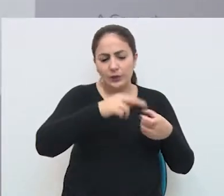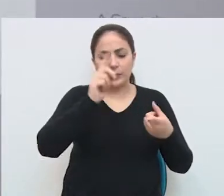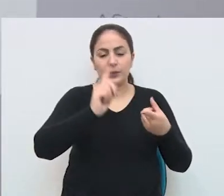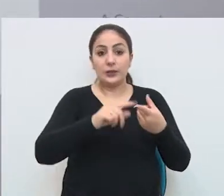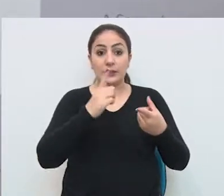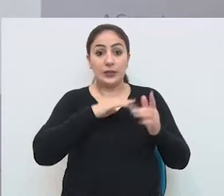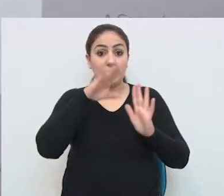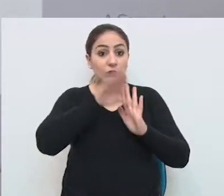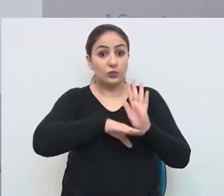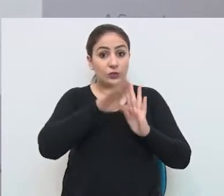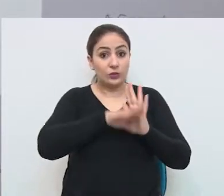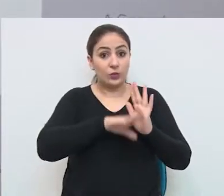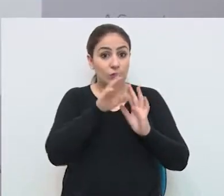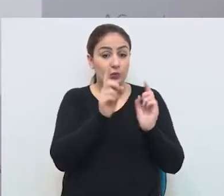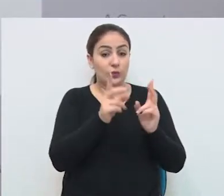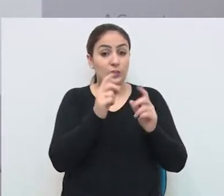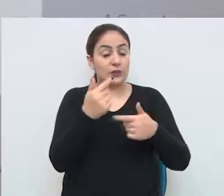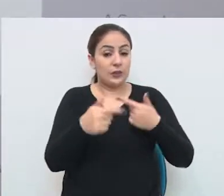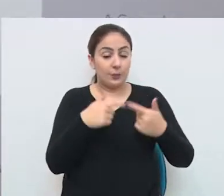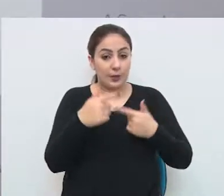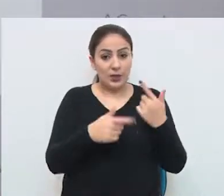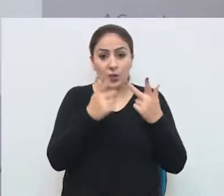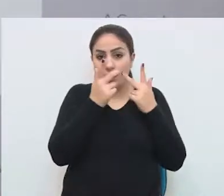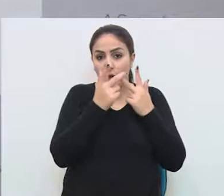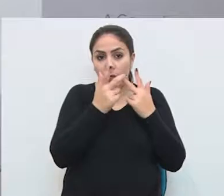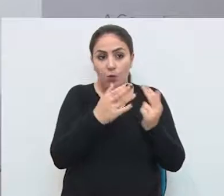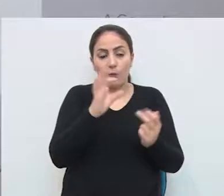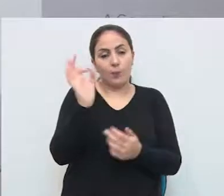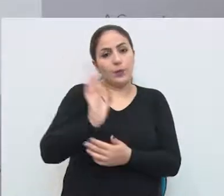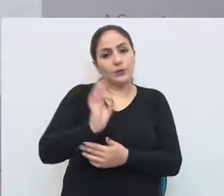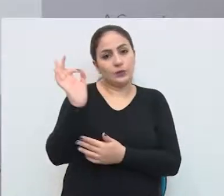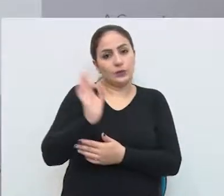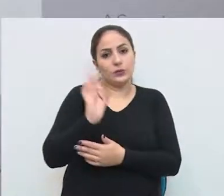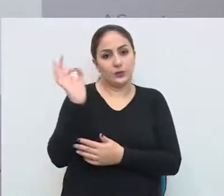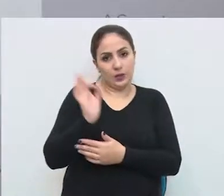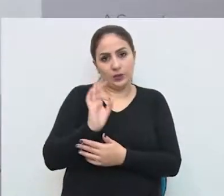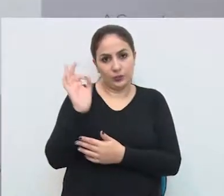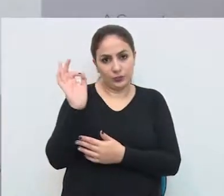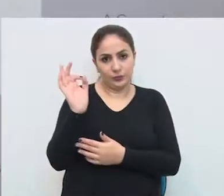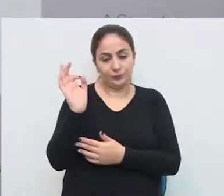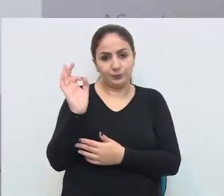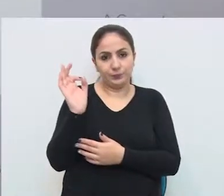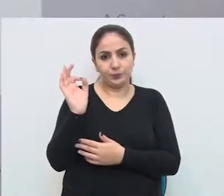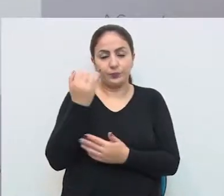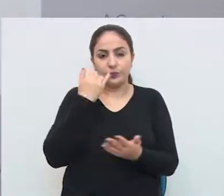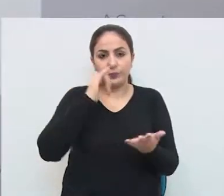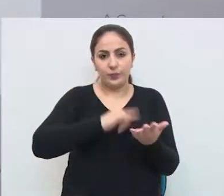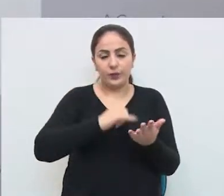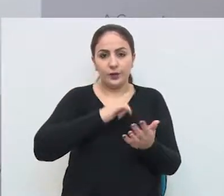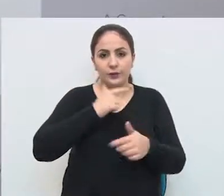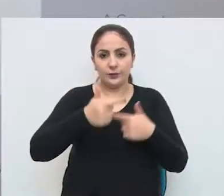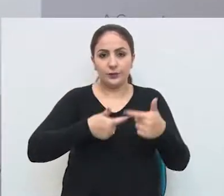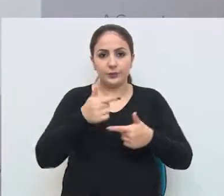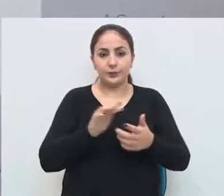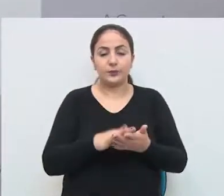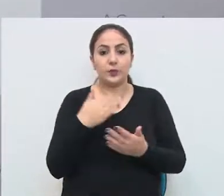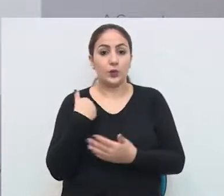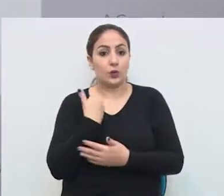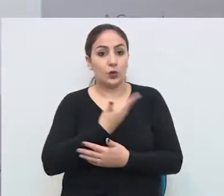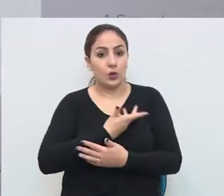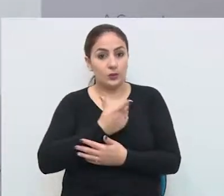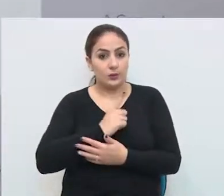como desconto em sua mercadoria, produto ou serviço, exatamente o percentual incidente de impostos sobre aquele produto. Então